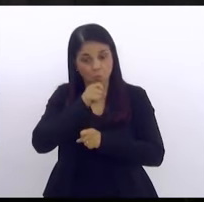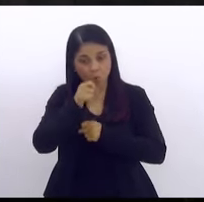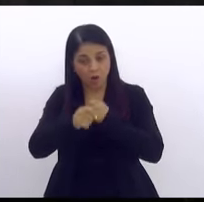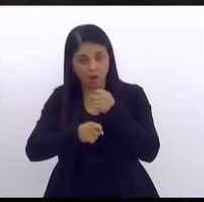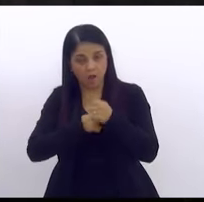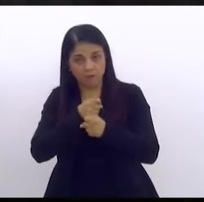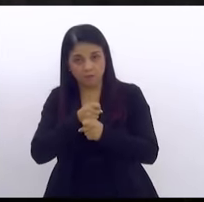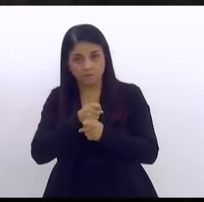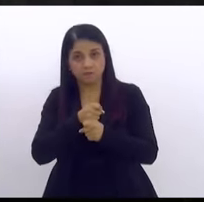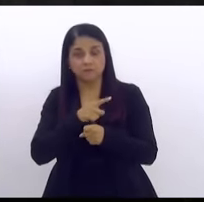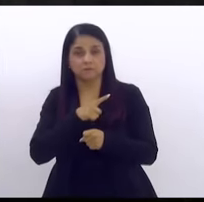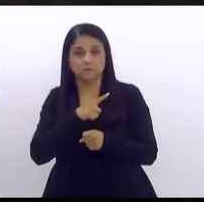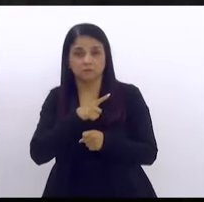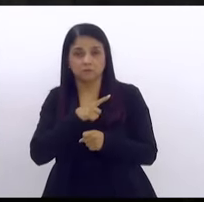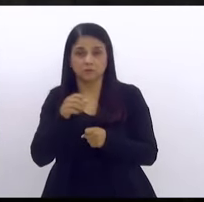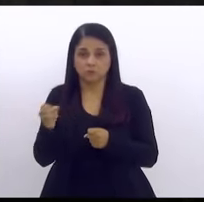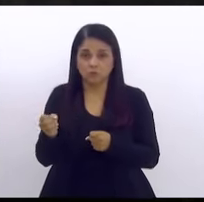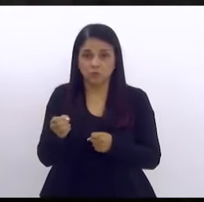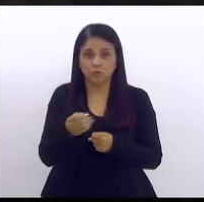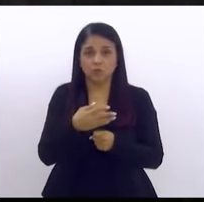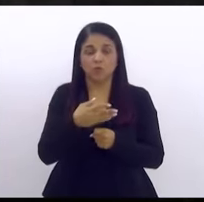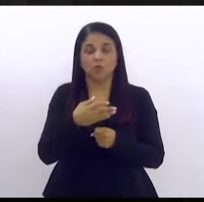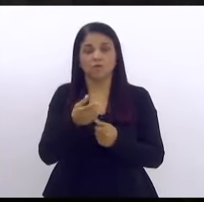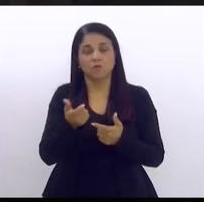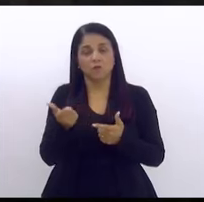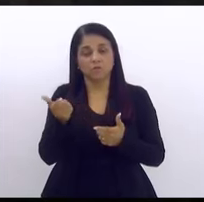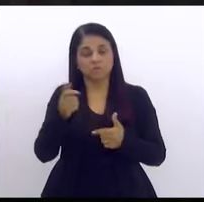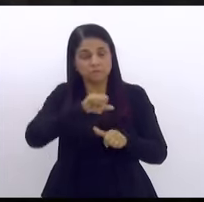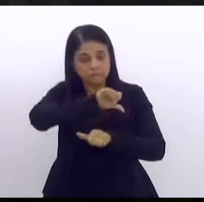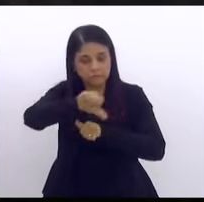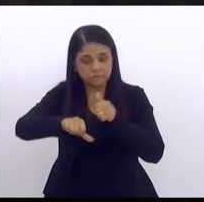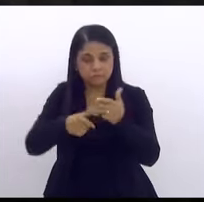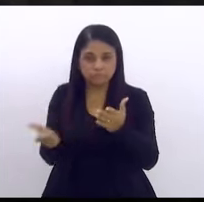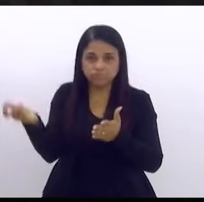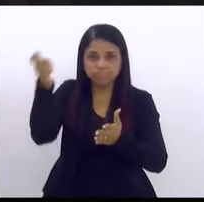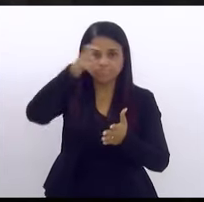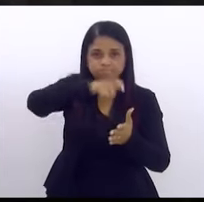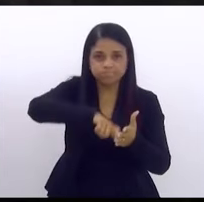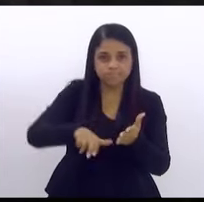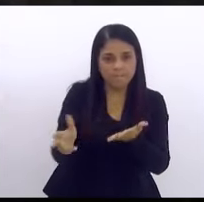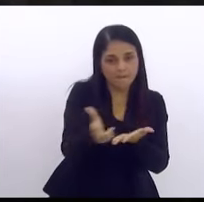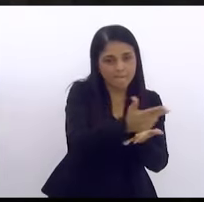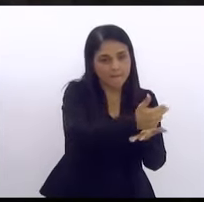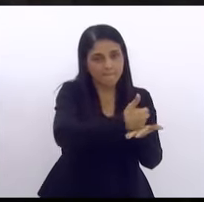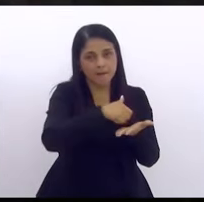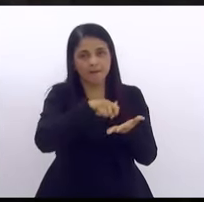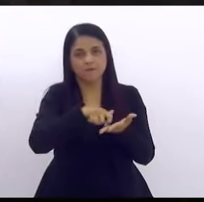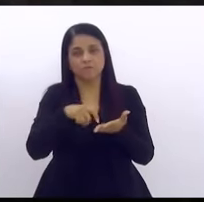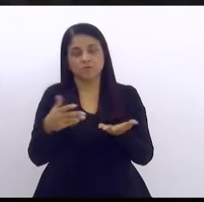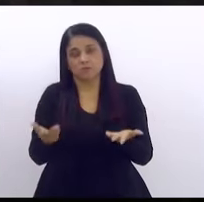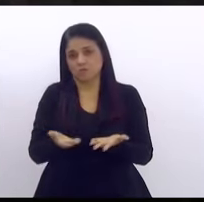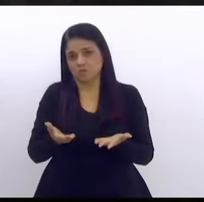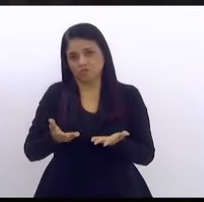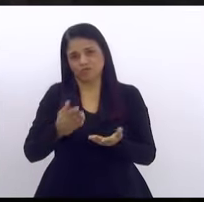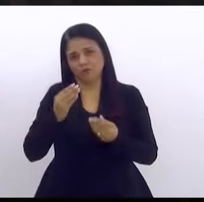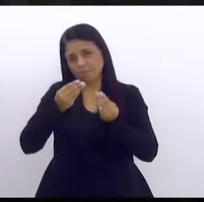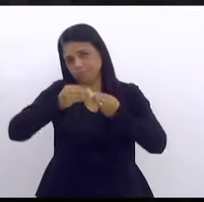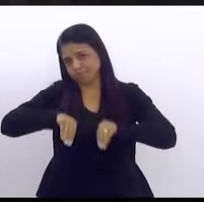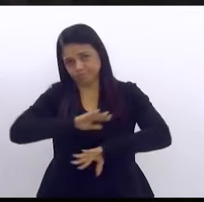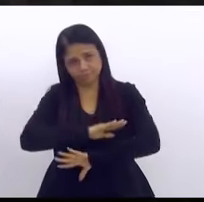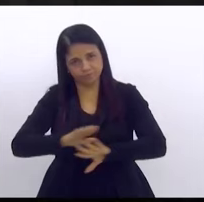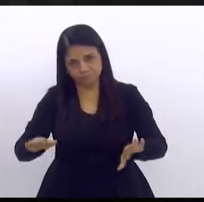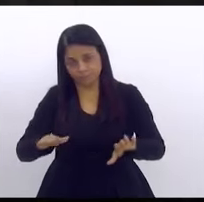teremos um novo regime de recuperação fiscal, porque o que está aí já faliu de muito. E uma